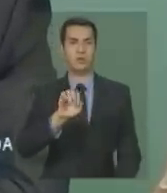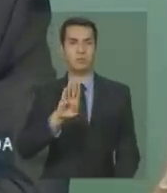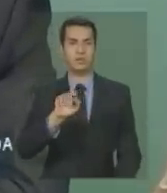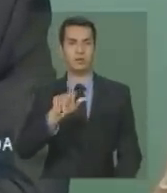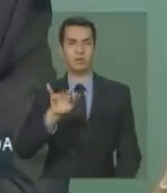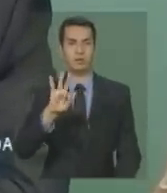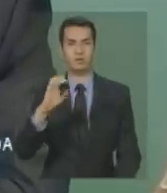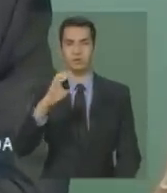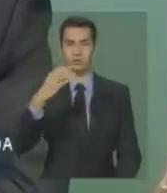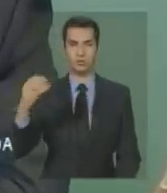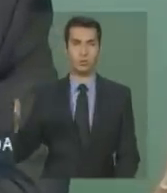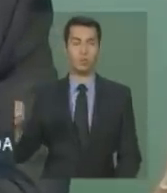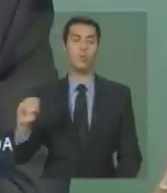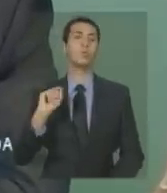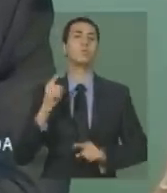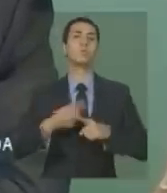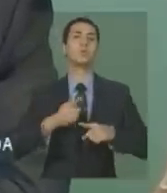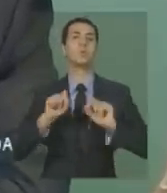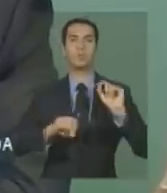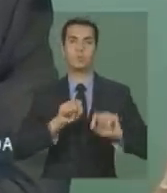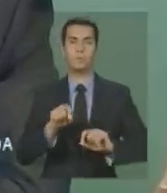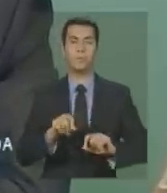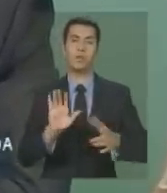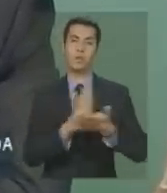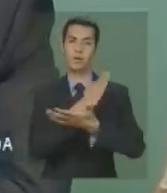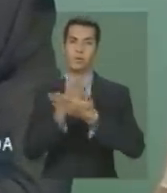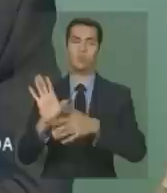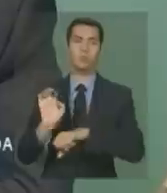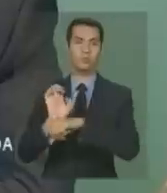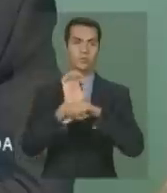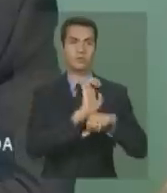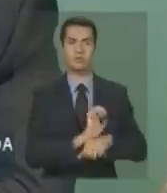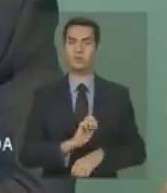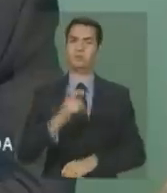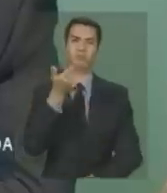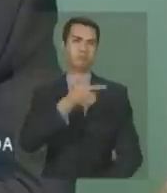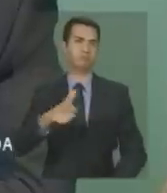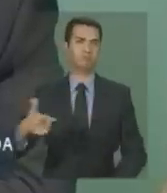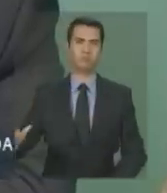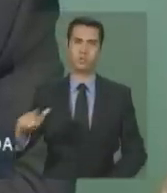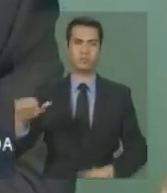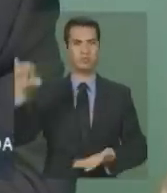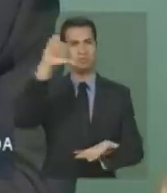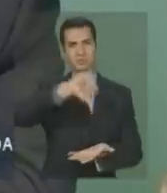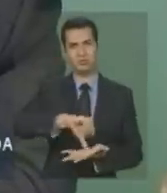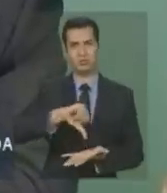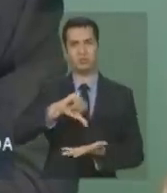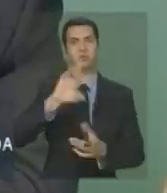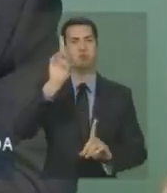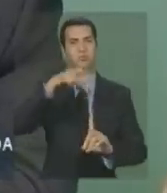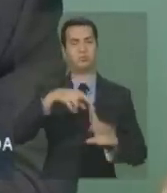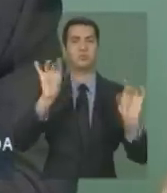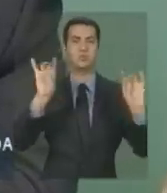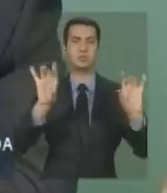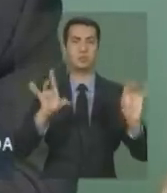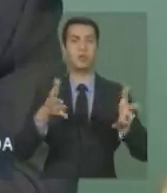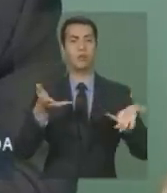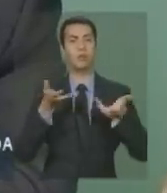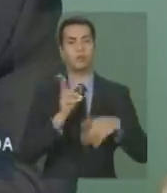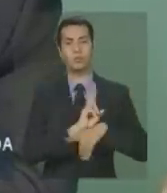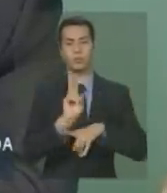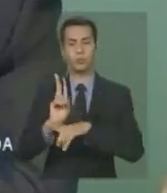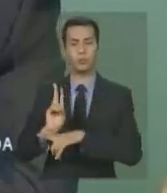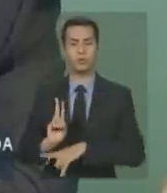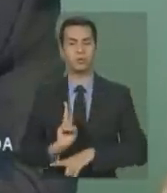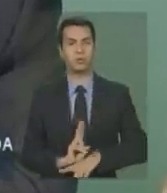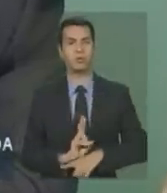exatamente o fato de alguns estados do país não ter nenhum centro especializado para tratamento E cuidado das crianças